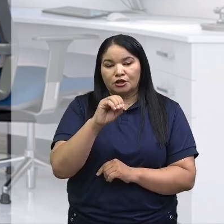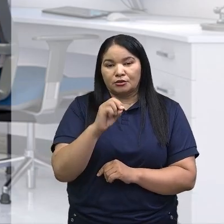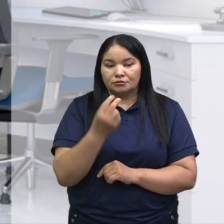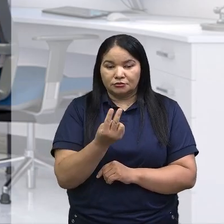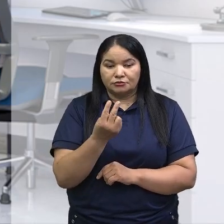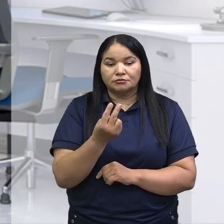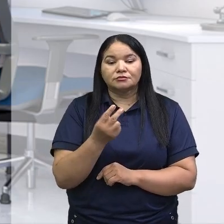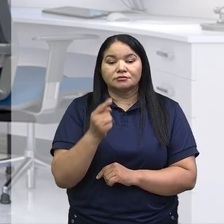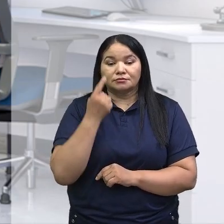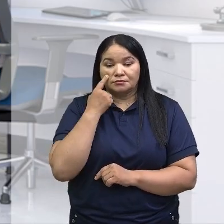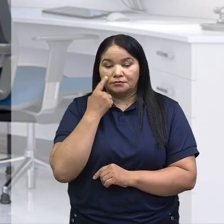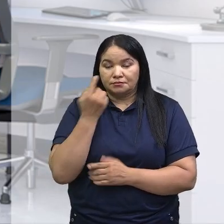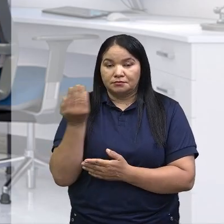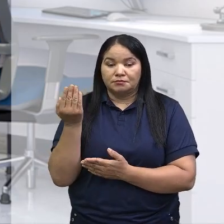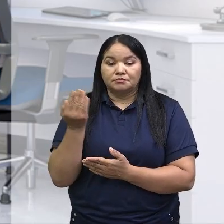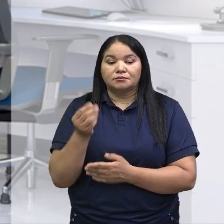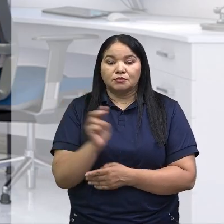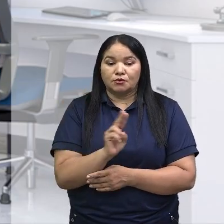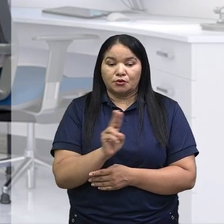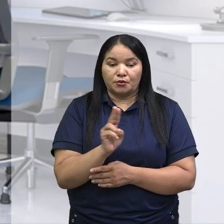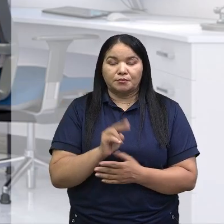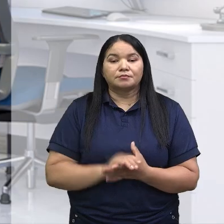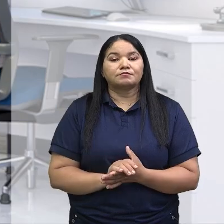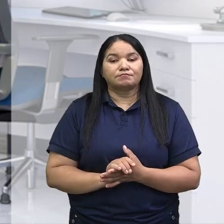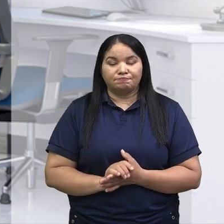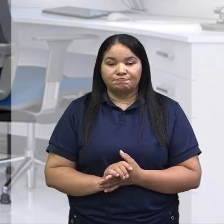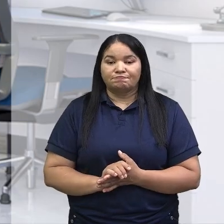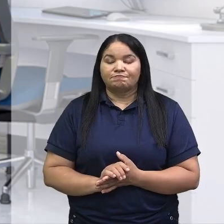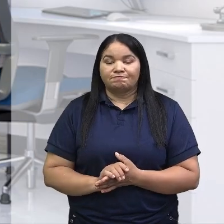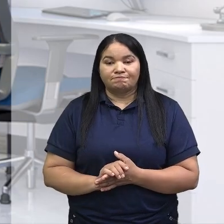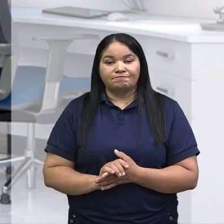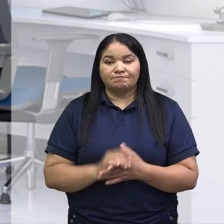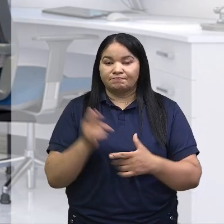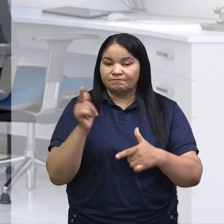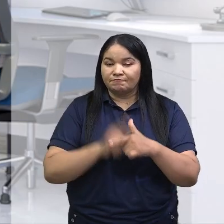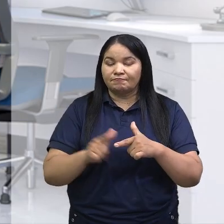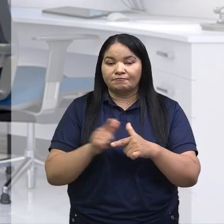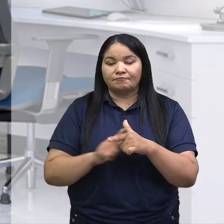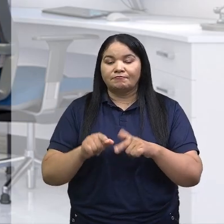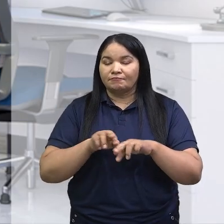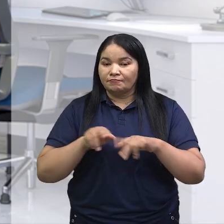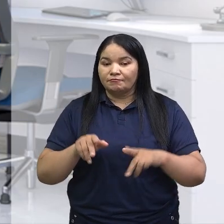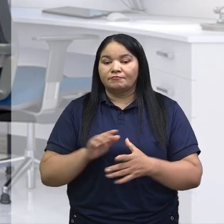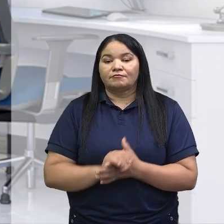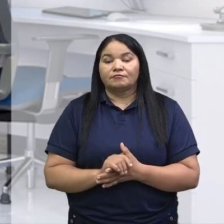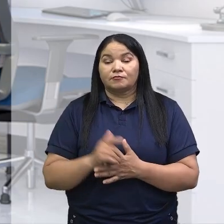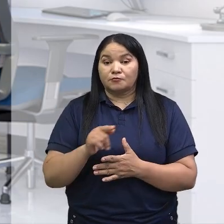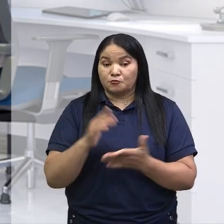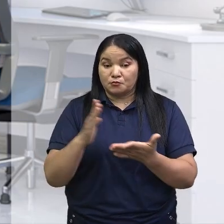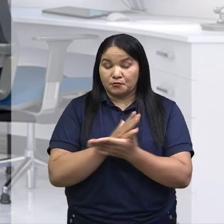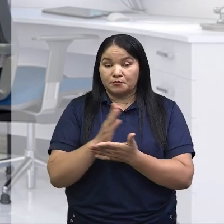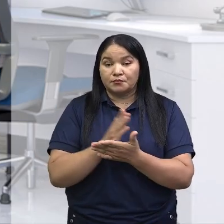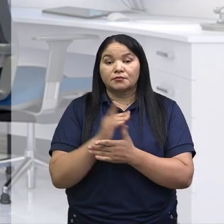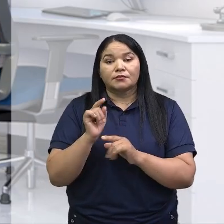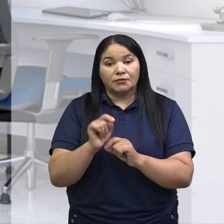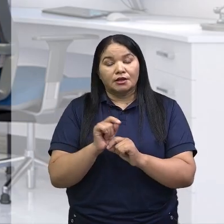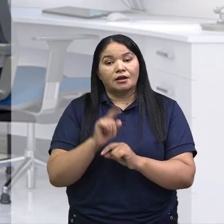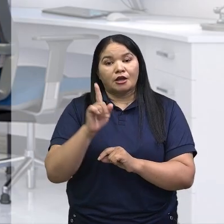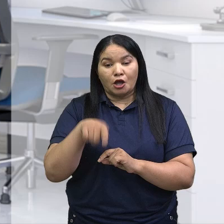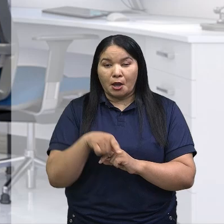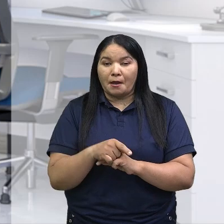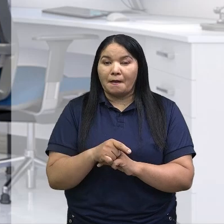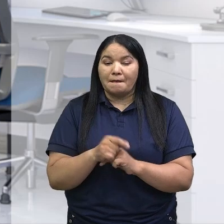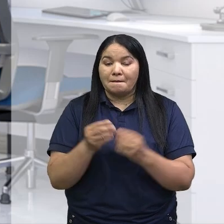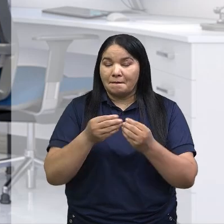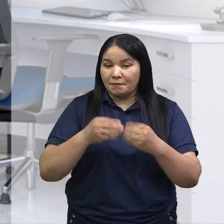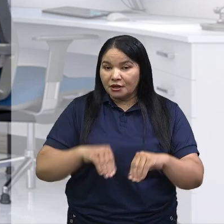é o dióxido de carbono, ou seja, o gás carbônico. Ele é considerado por muitos como o grande causador